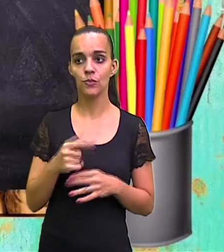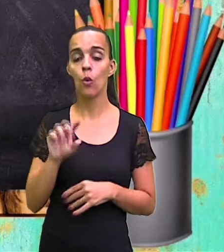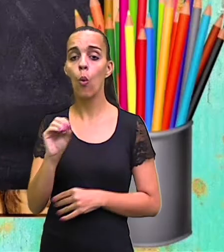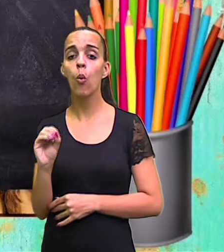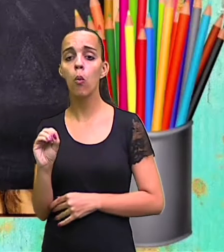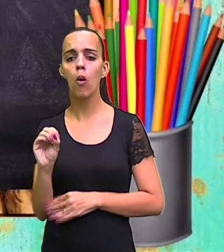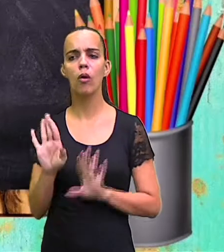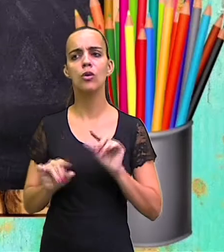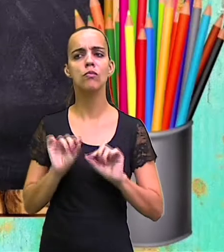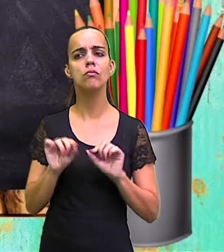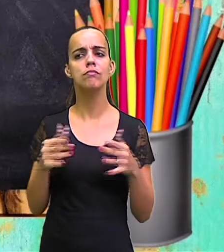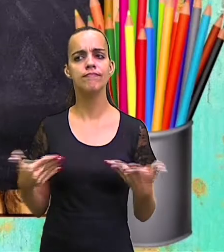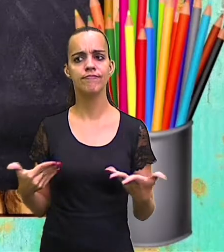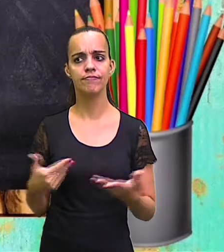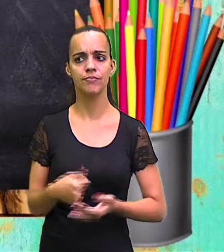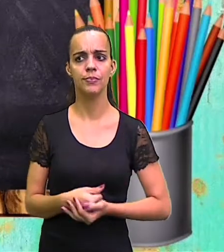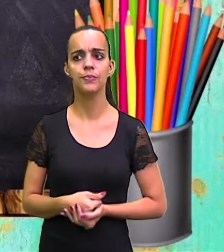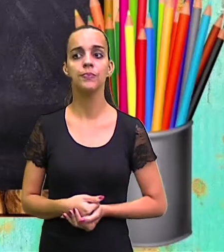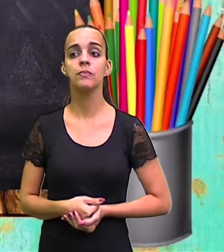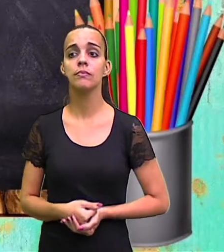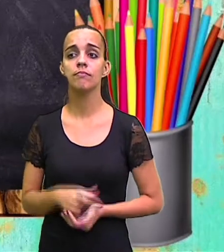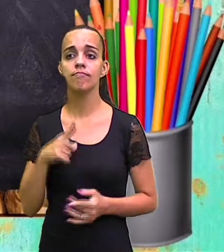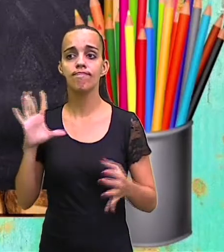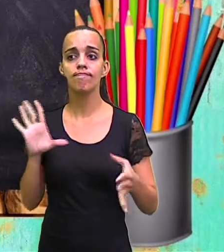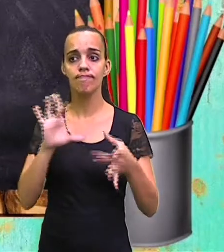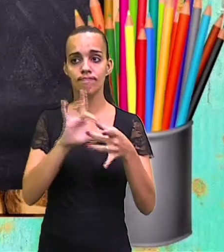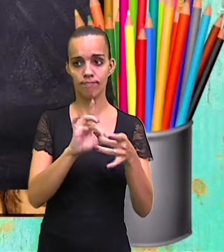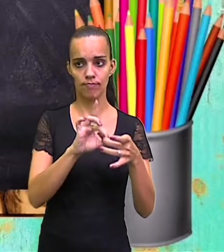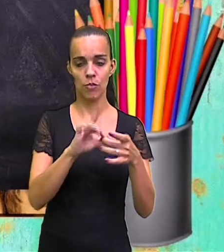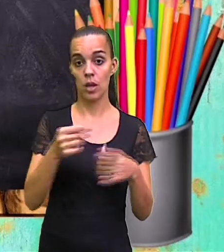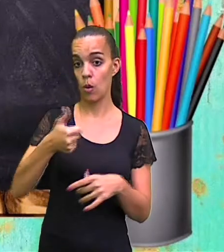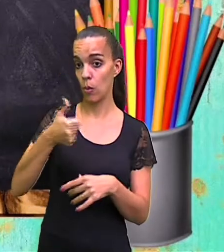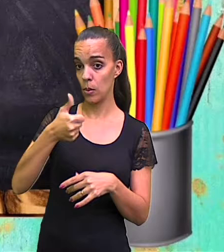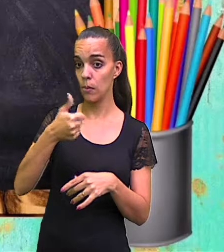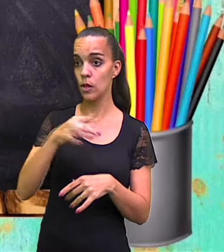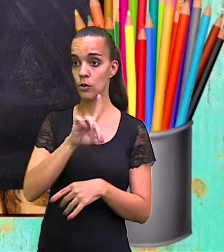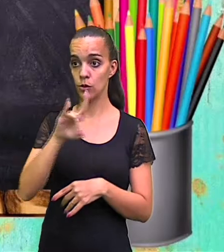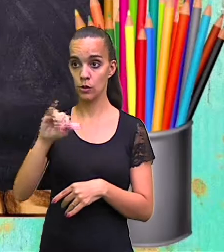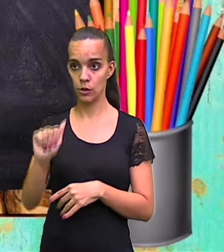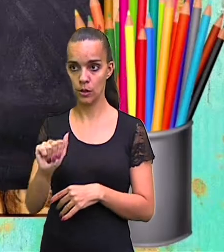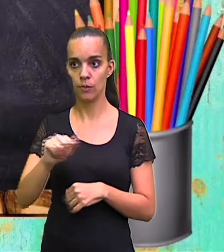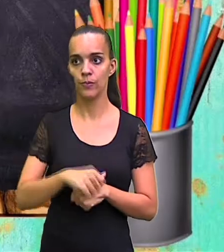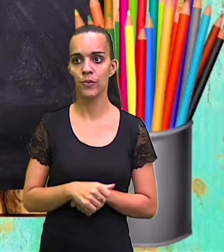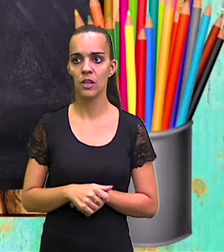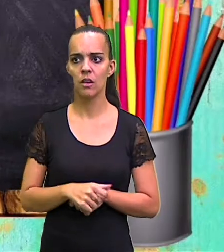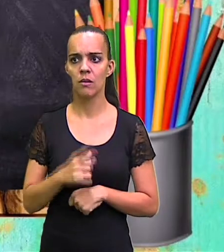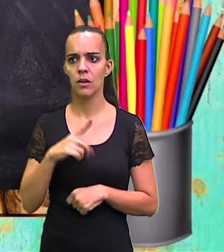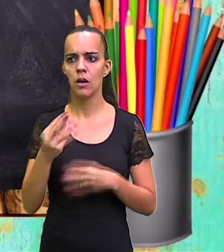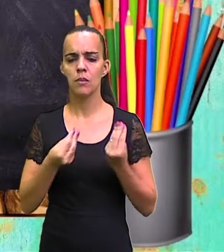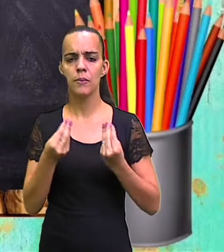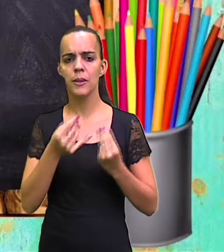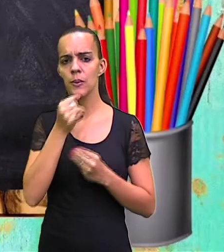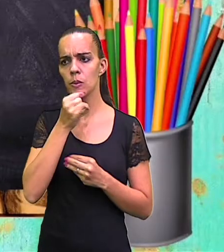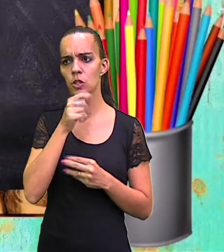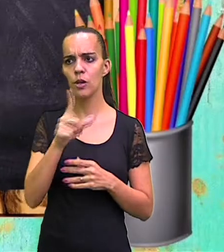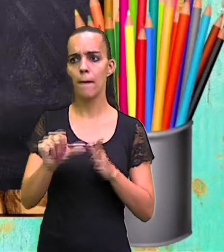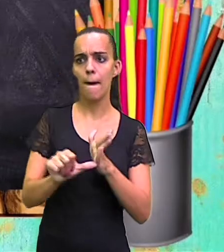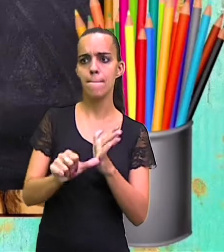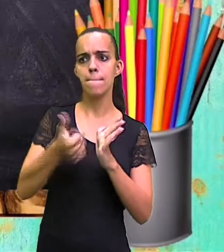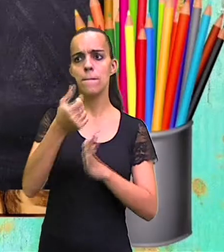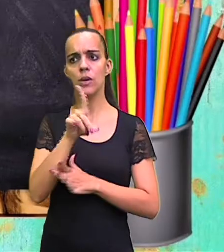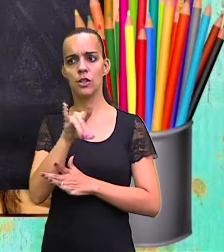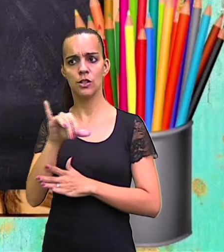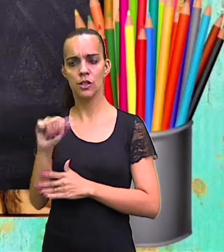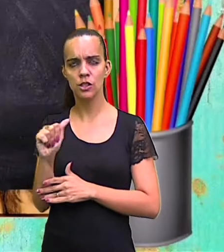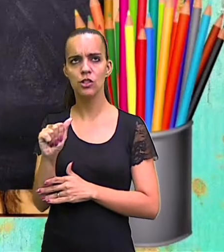o O? Ele é ligado a primeiro dia. Você diria algo como, primeiro dia de